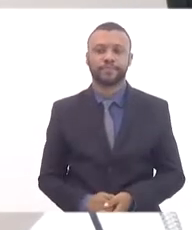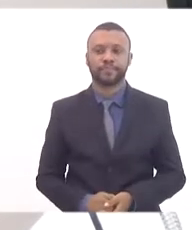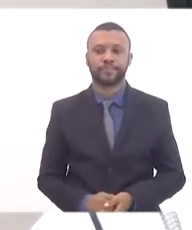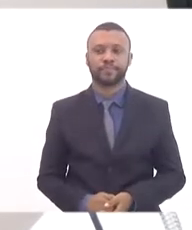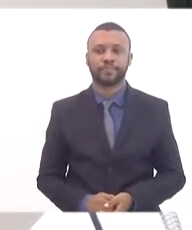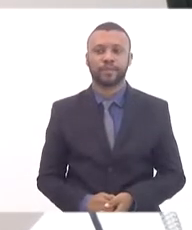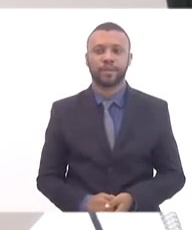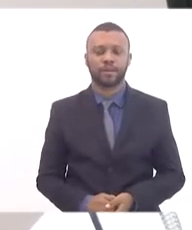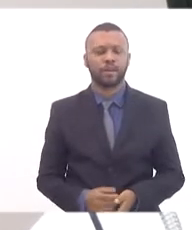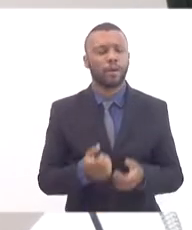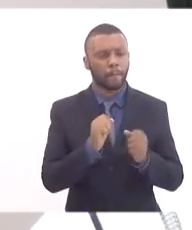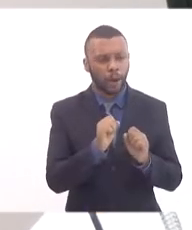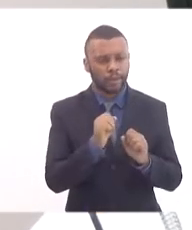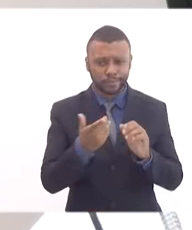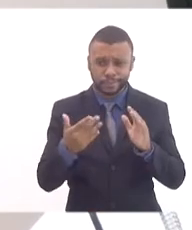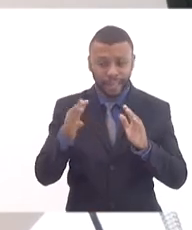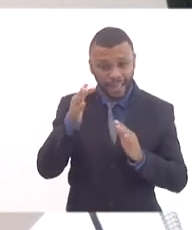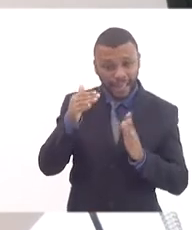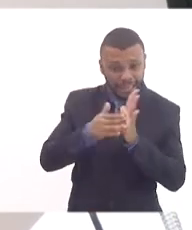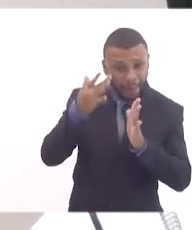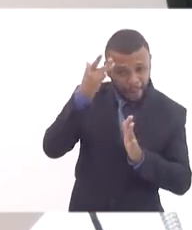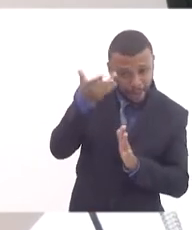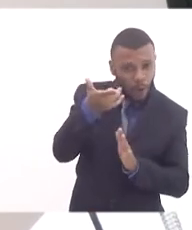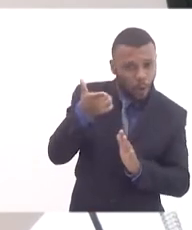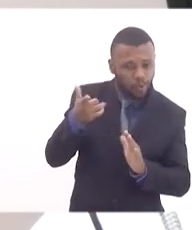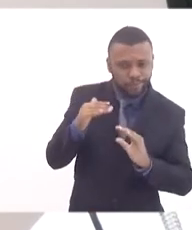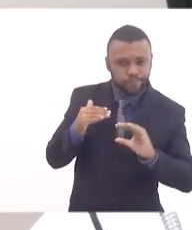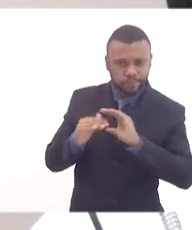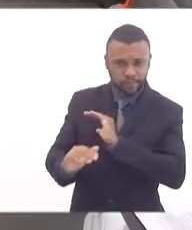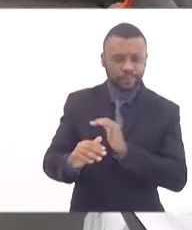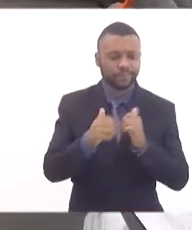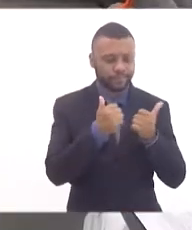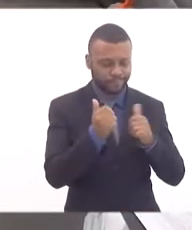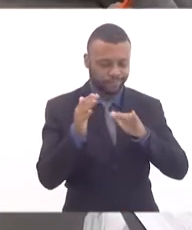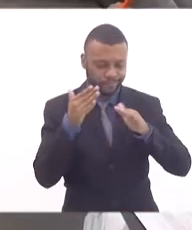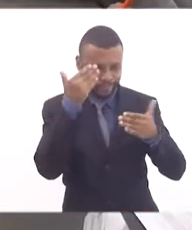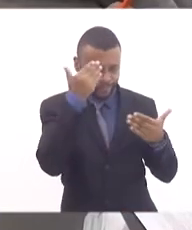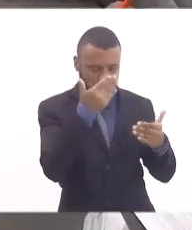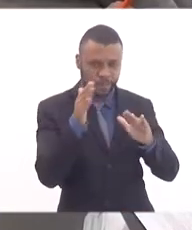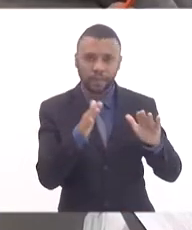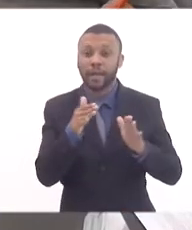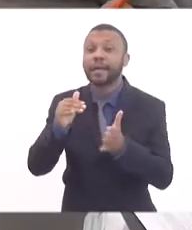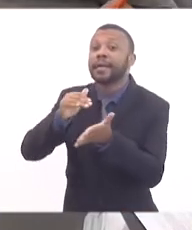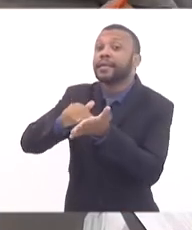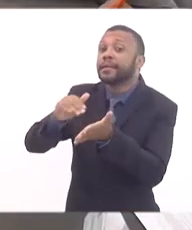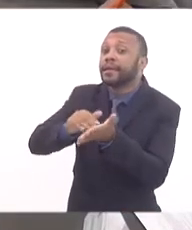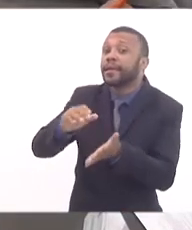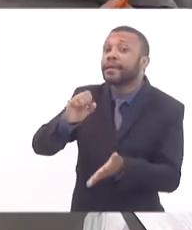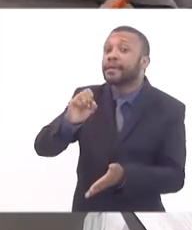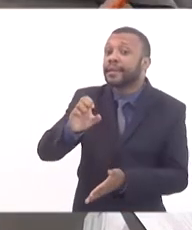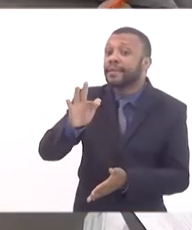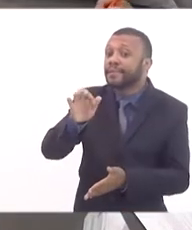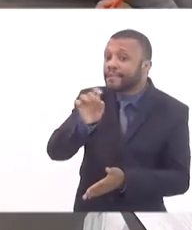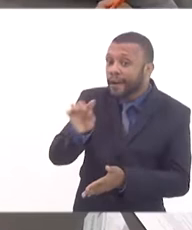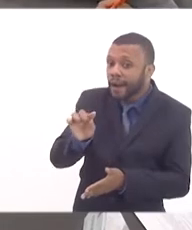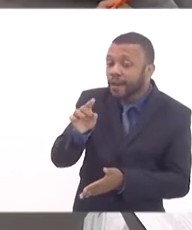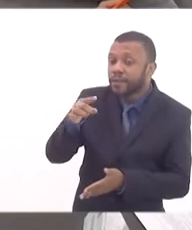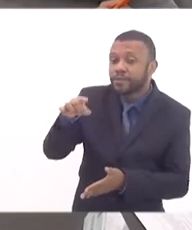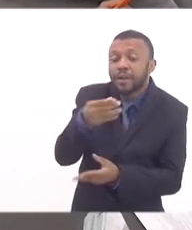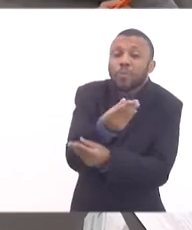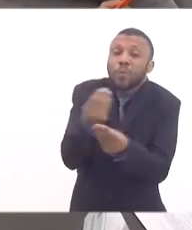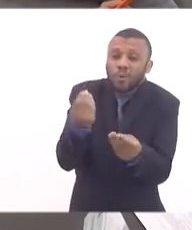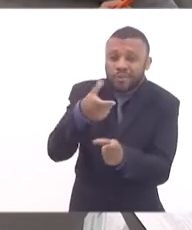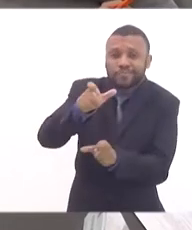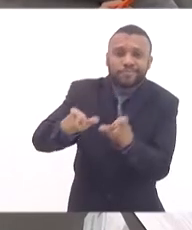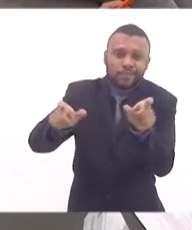chegar Gabriela amanhã faz favor muito obrigado secretaria de fazenda e quem desejada eu sou muito